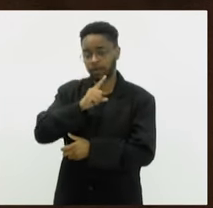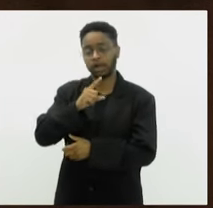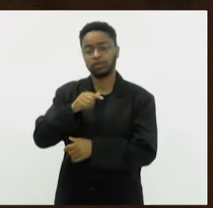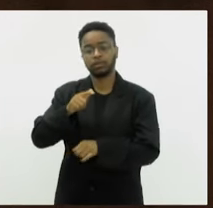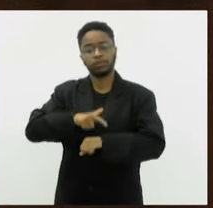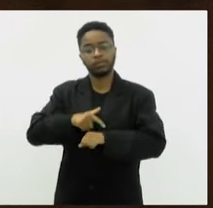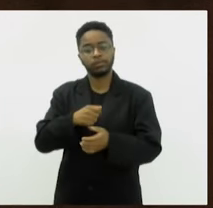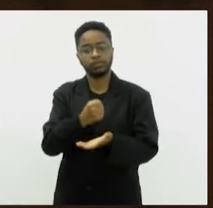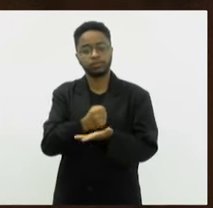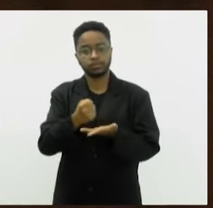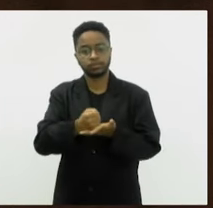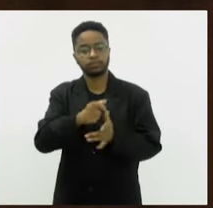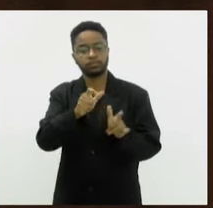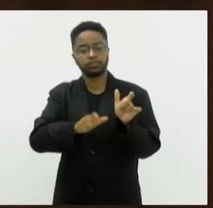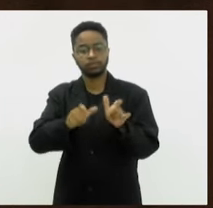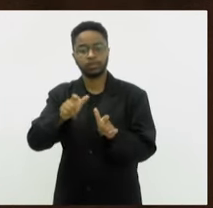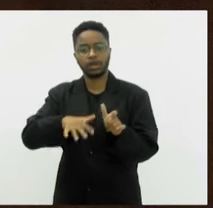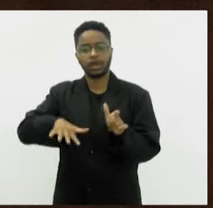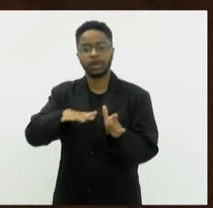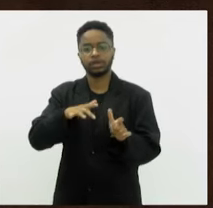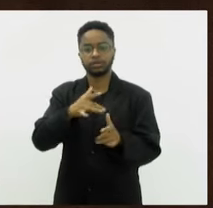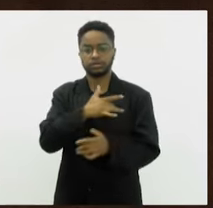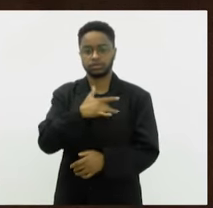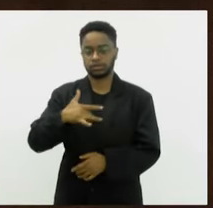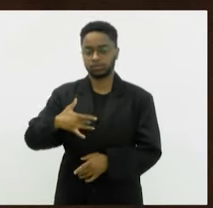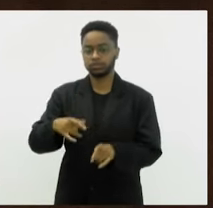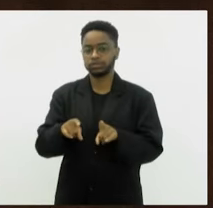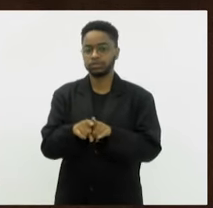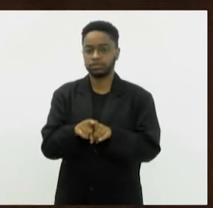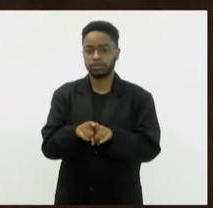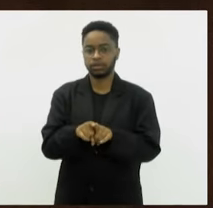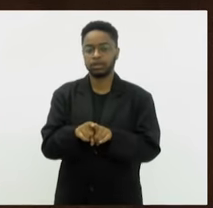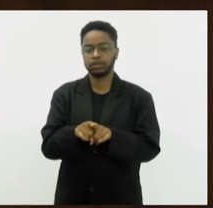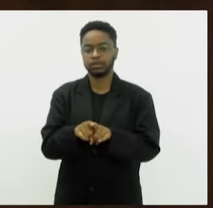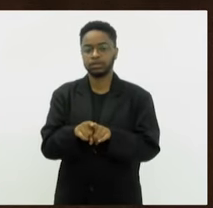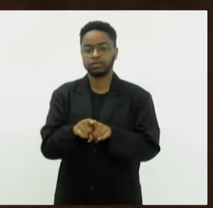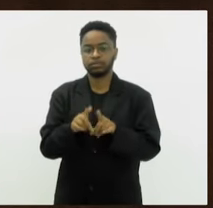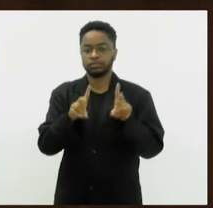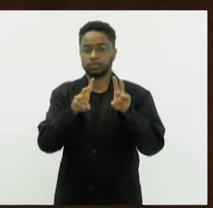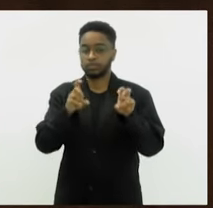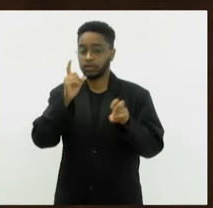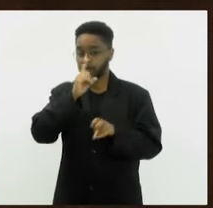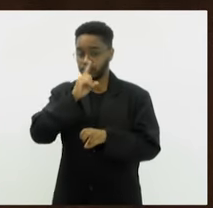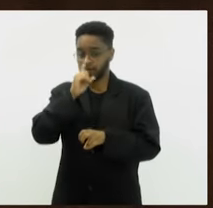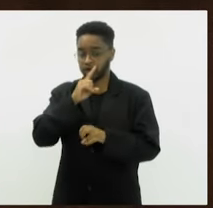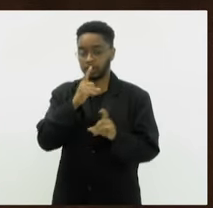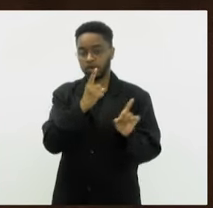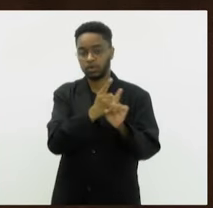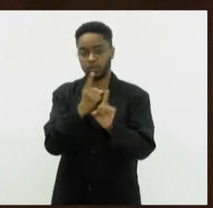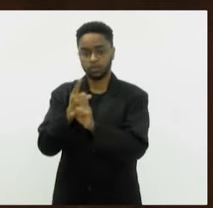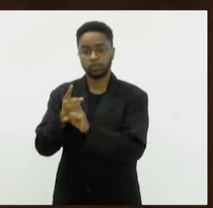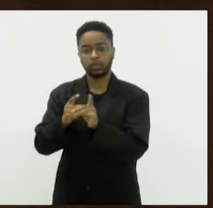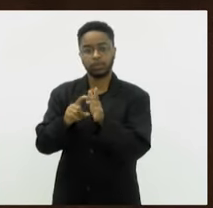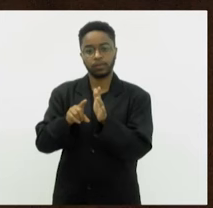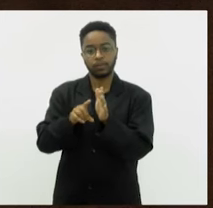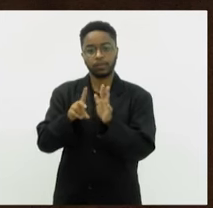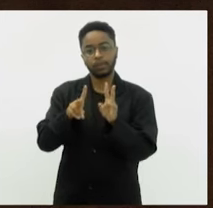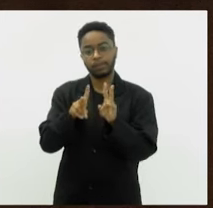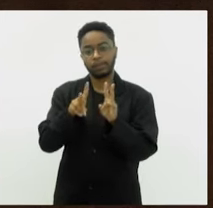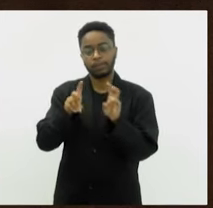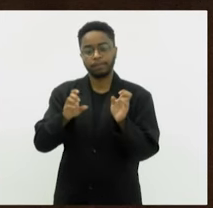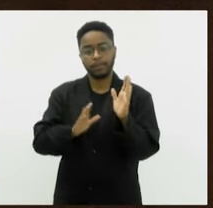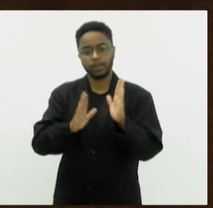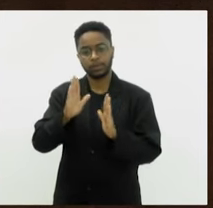pela Fundação Saúde. As ilegalidades foram apontadas durante a auditoria de